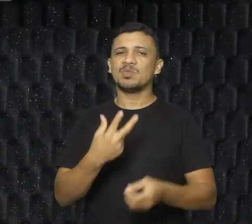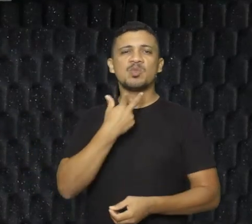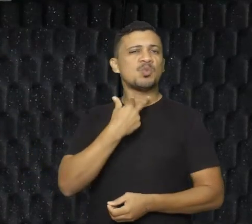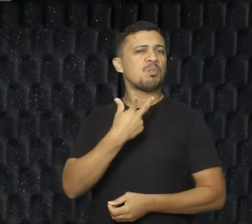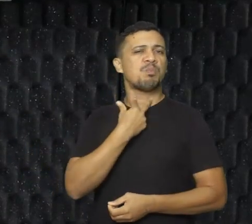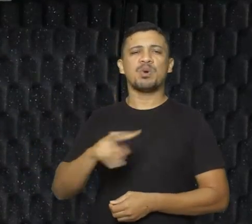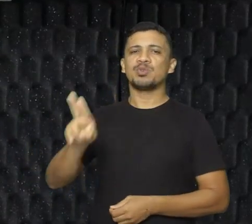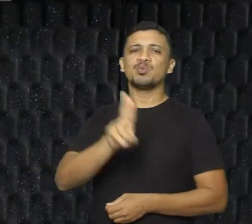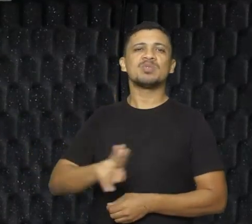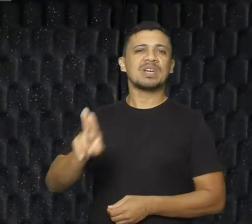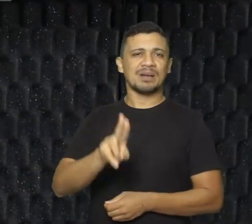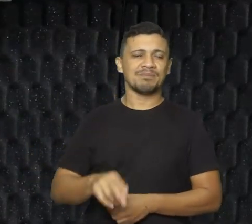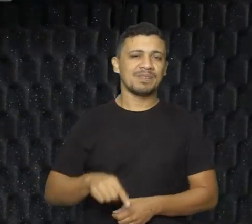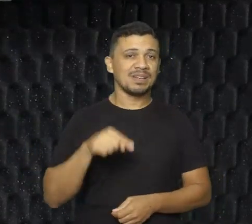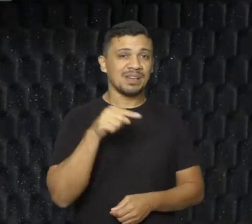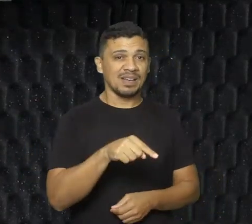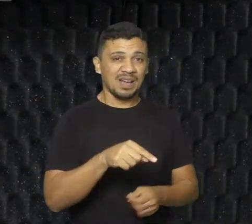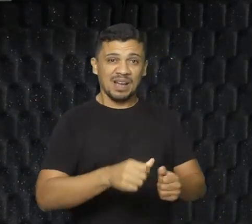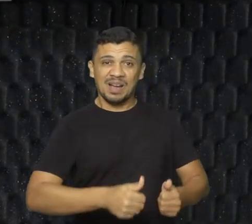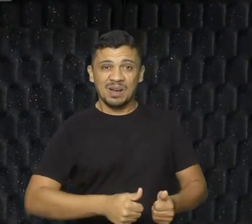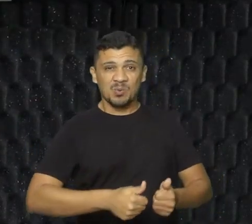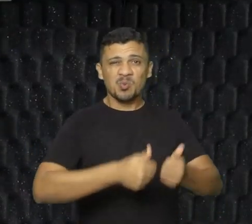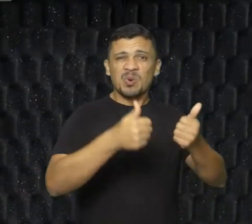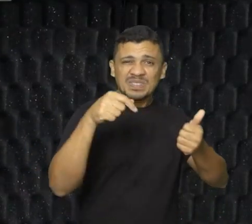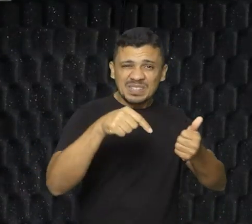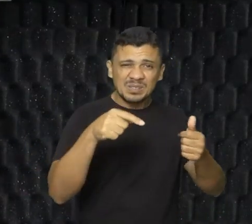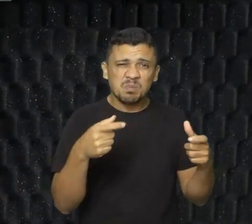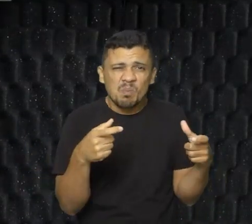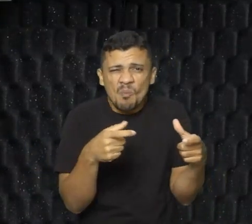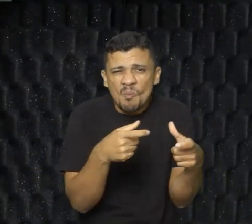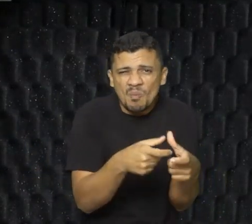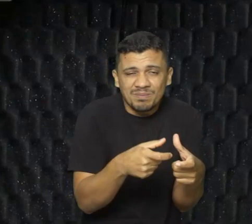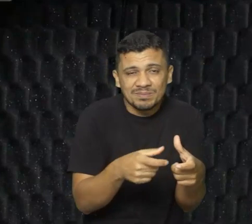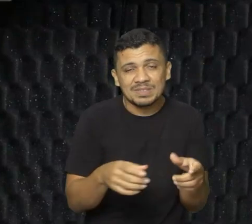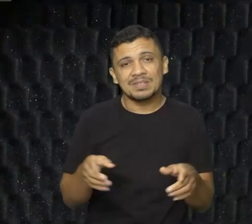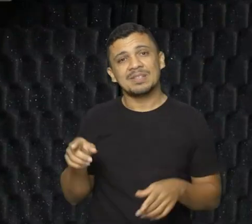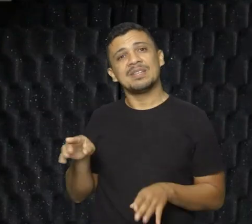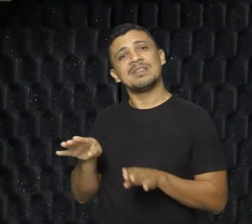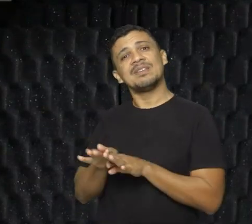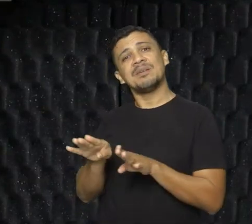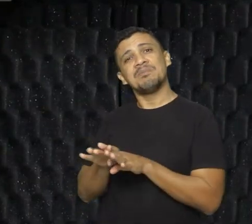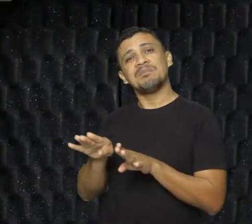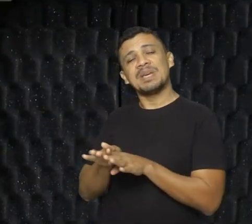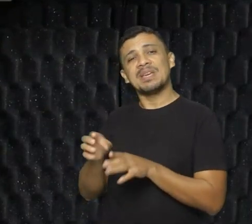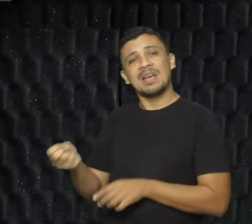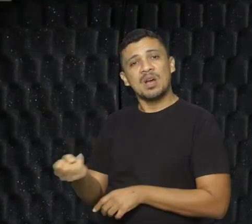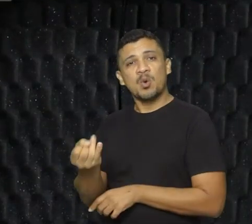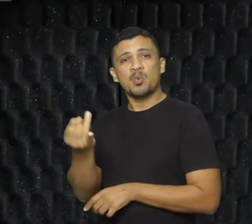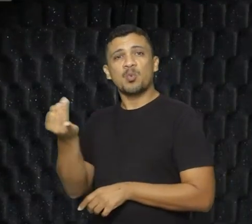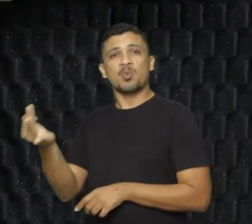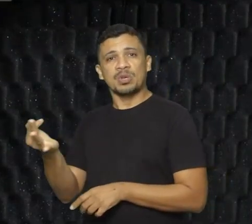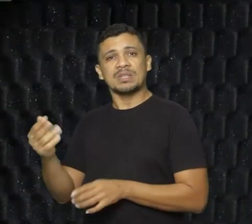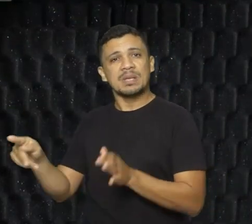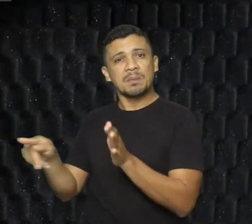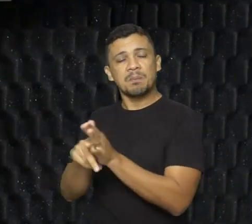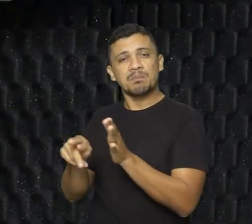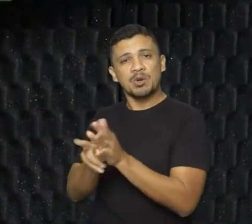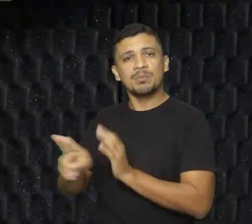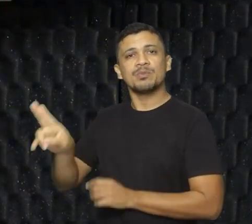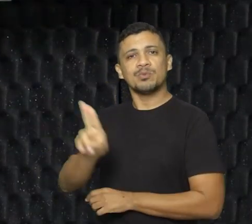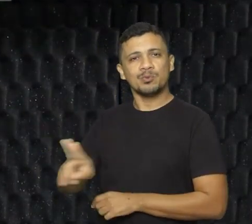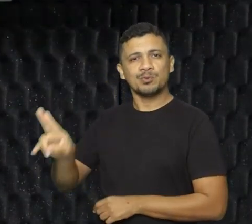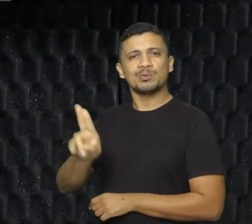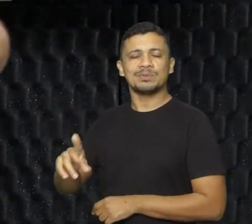reduzo a qualidade da água e com isso eu reduzo a quantidade de água própria para o uso